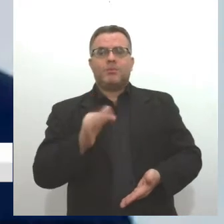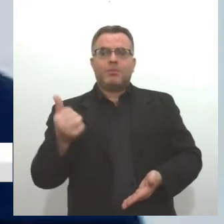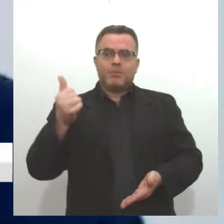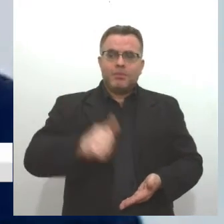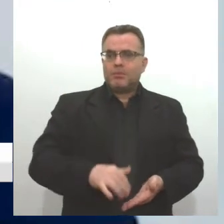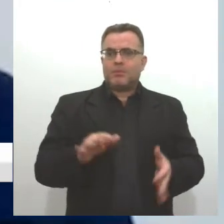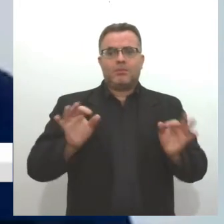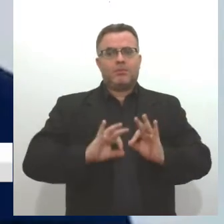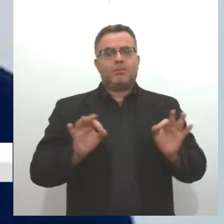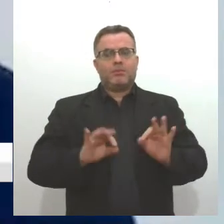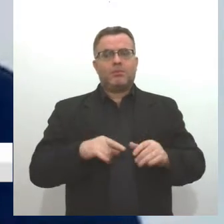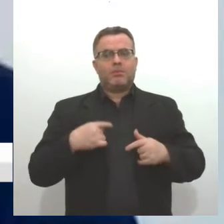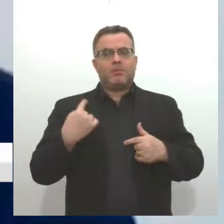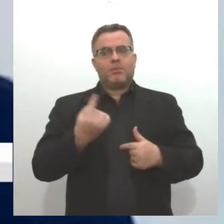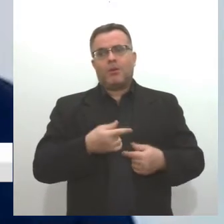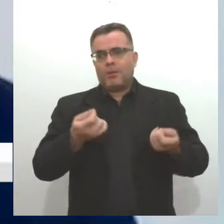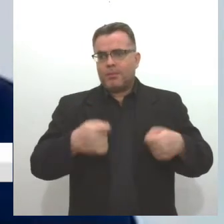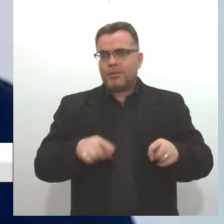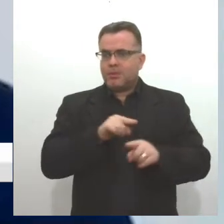e que a gente não dependa